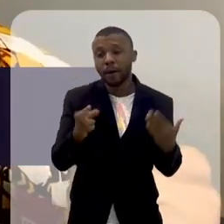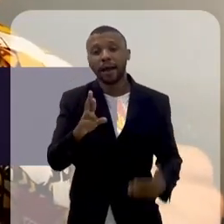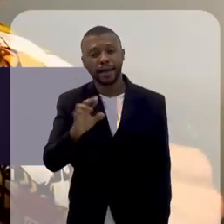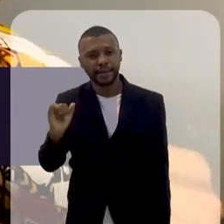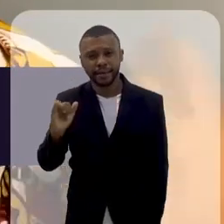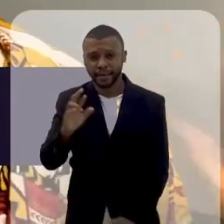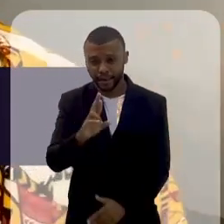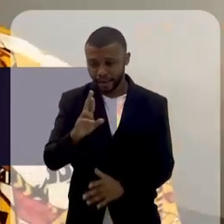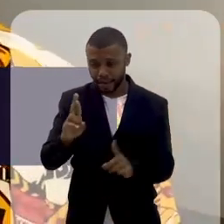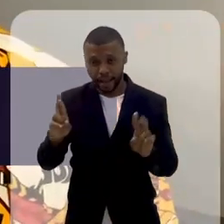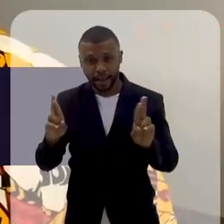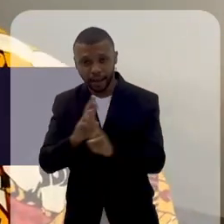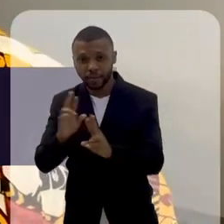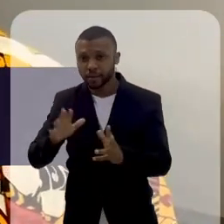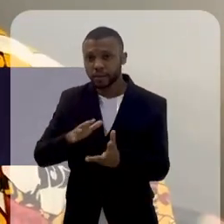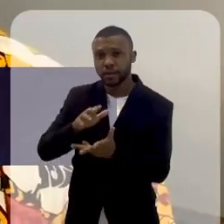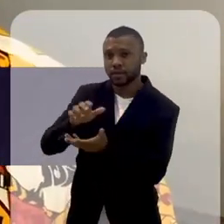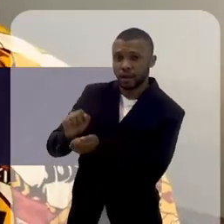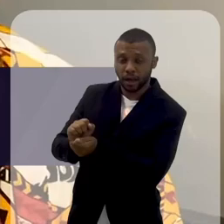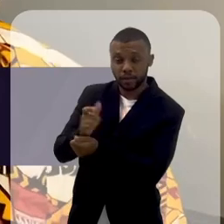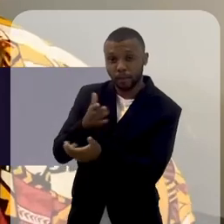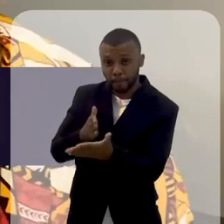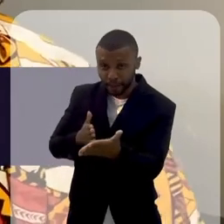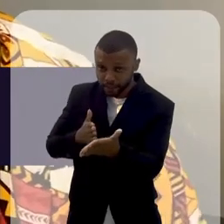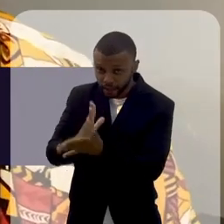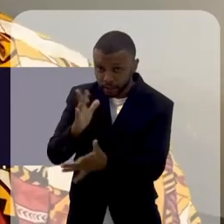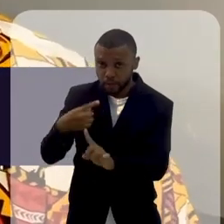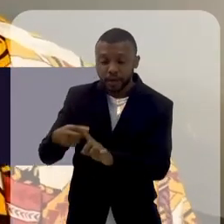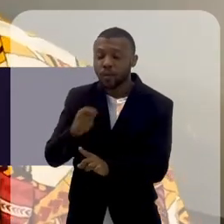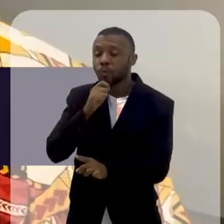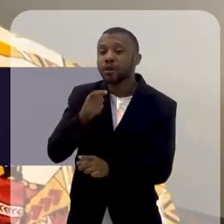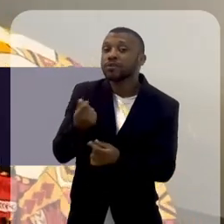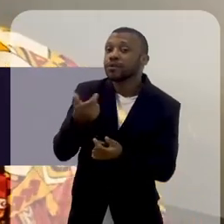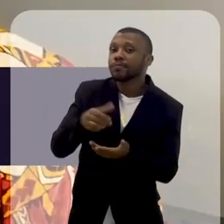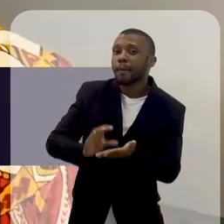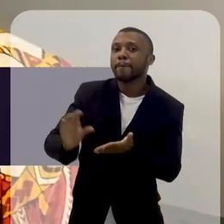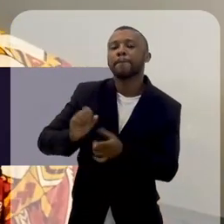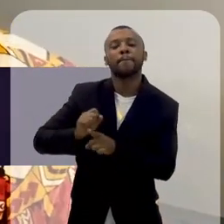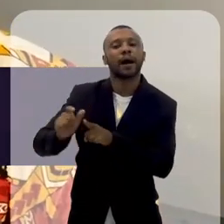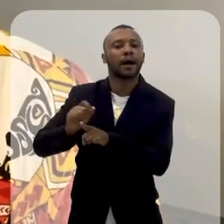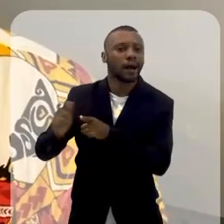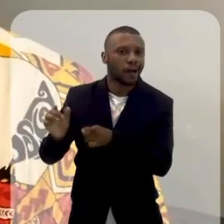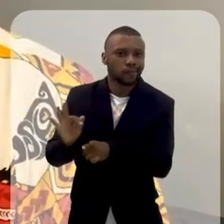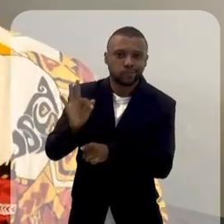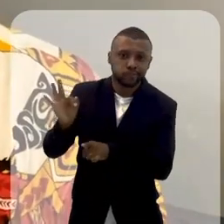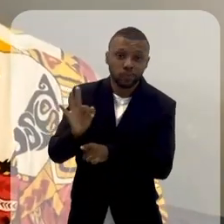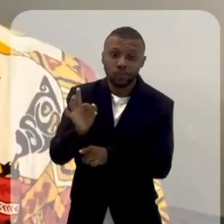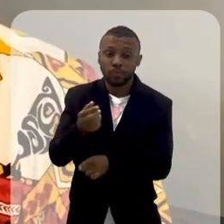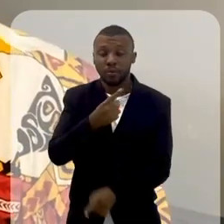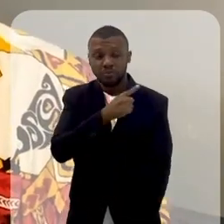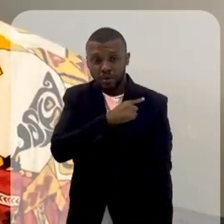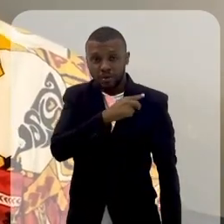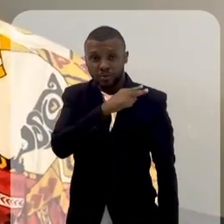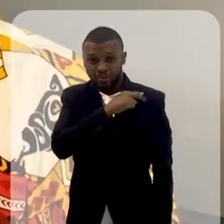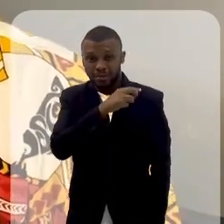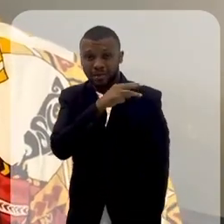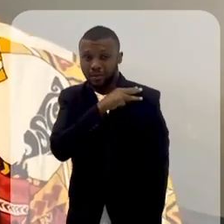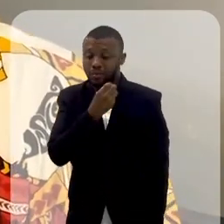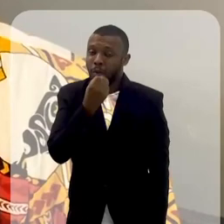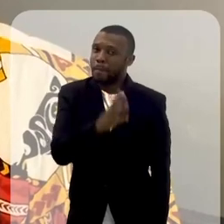internacionais. E eu passei em relações internacionais. Na época a gente não tinha dinheiro para pagar, né? Eu não tive um bom ensino